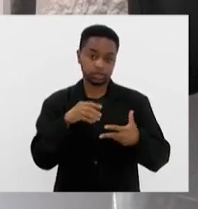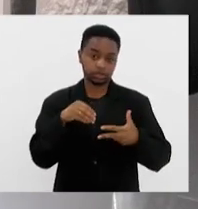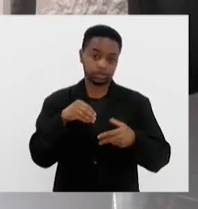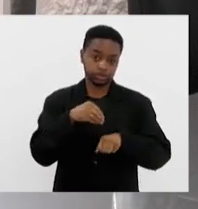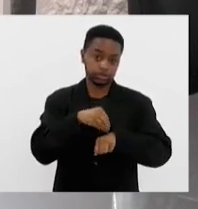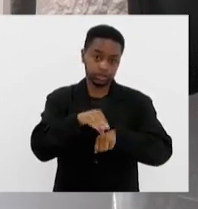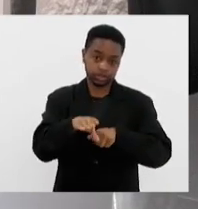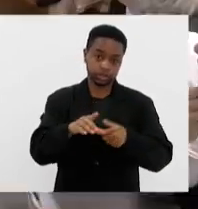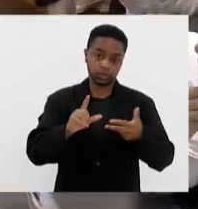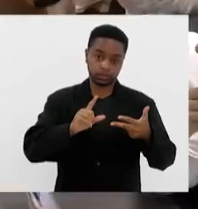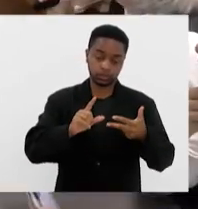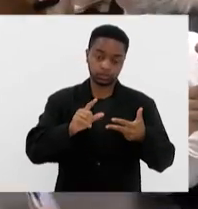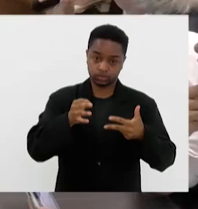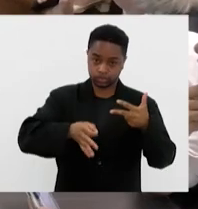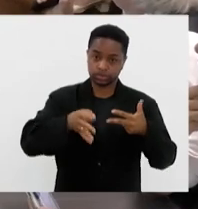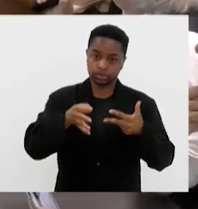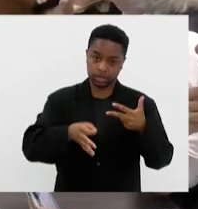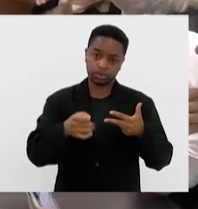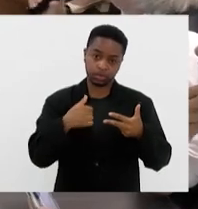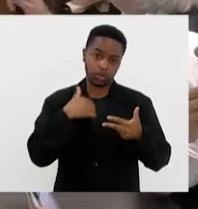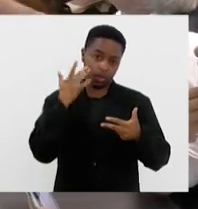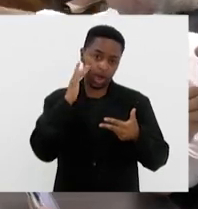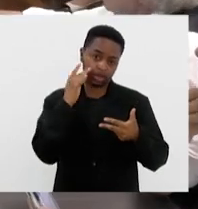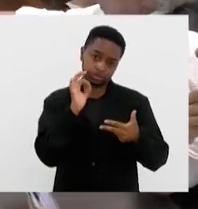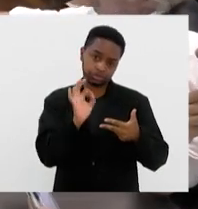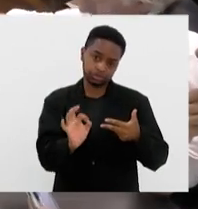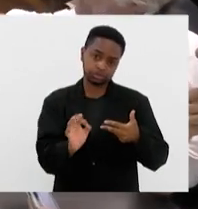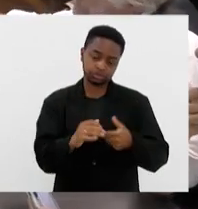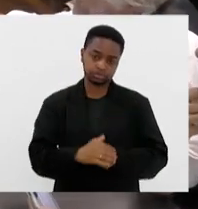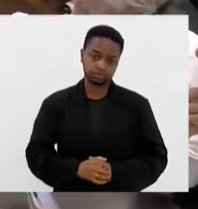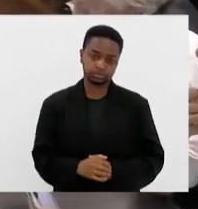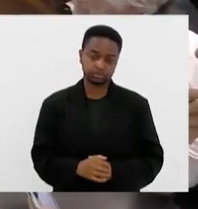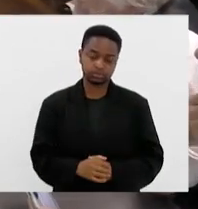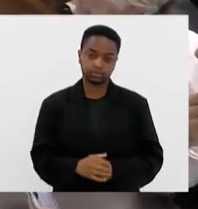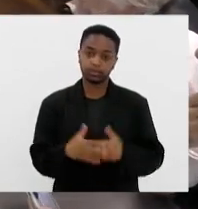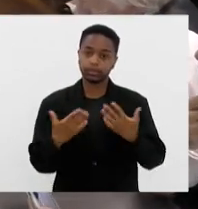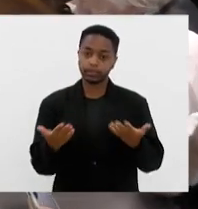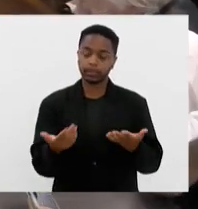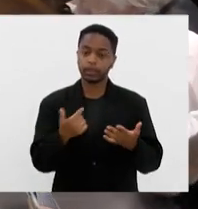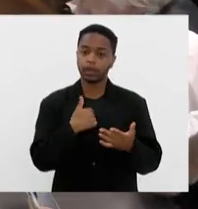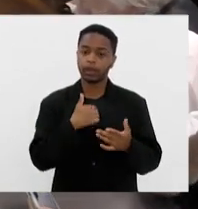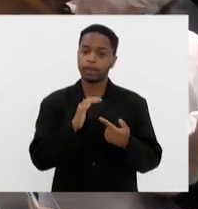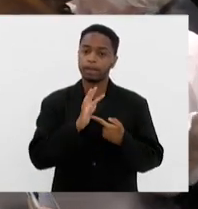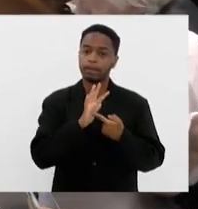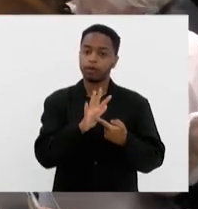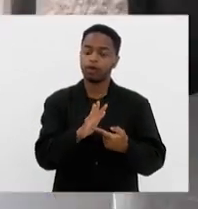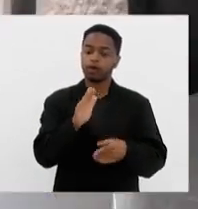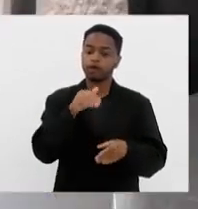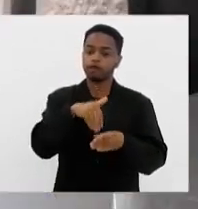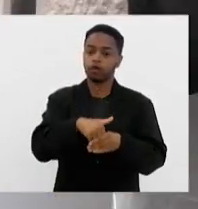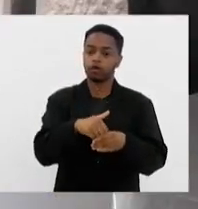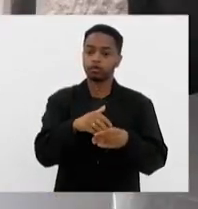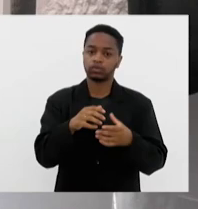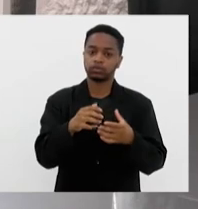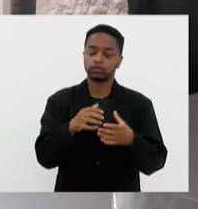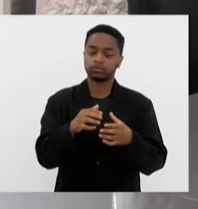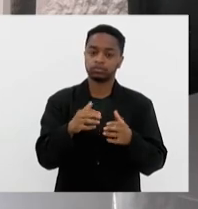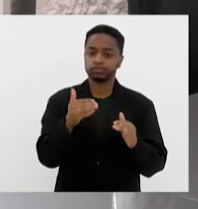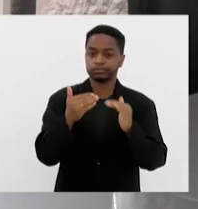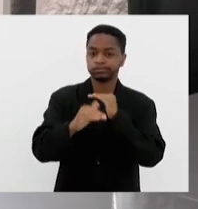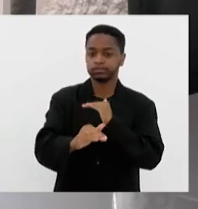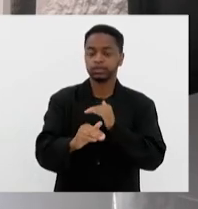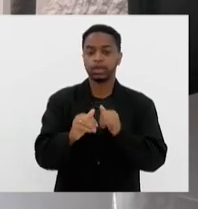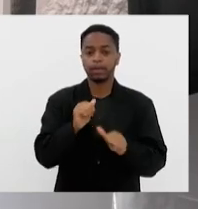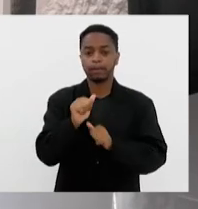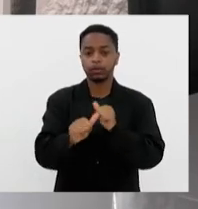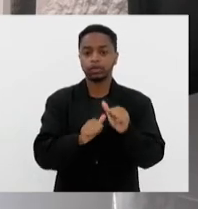Uma indicação ao Poder Judiciário, acho que é o mais adequado. Então, nesse sentido, eu apresentaria um voto divergente pela transformação em